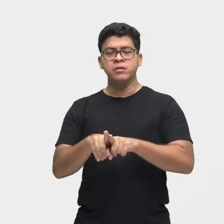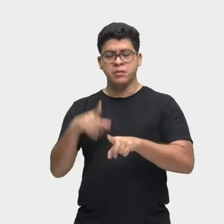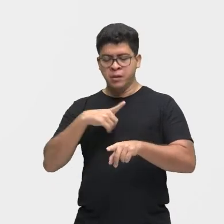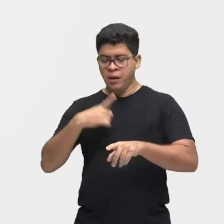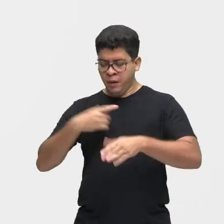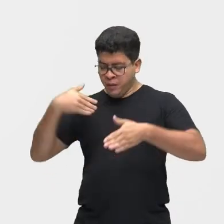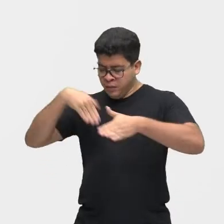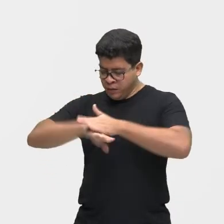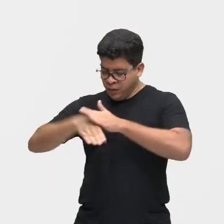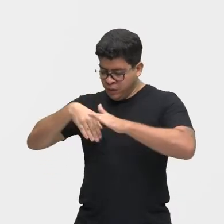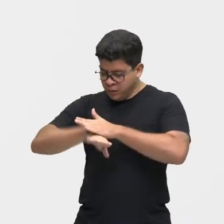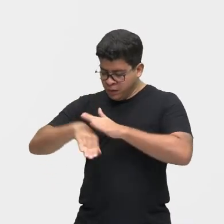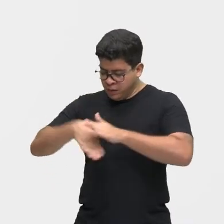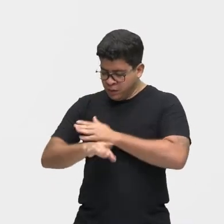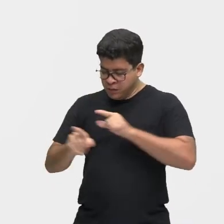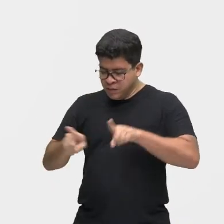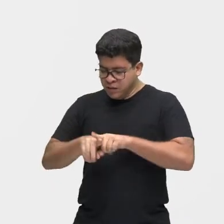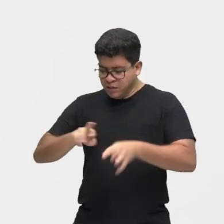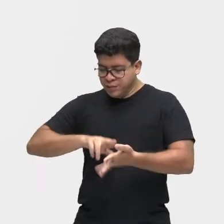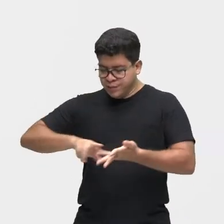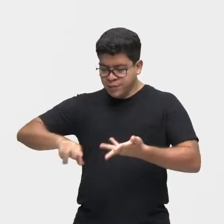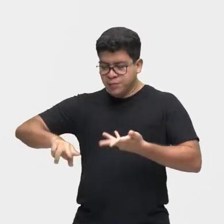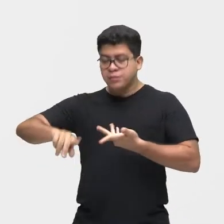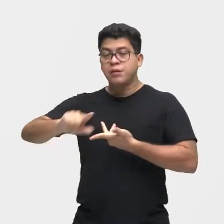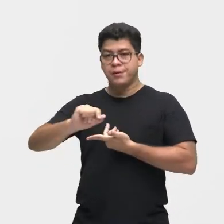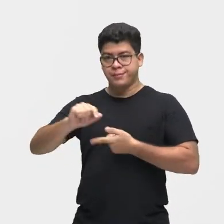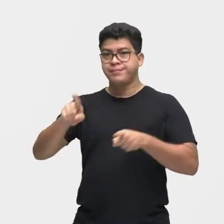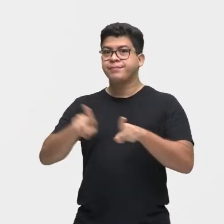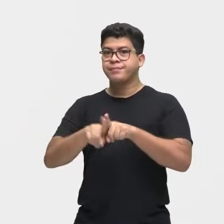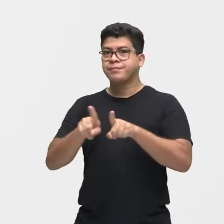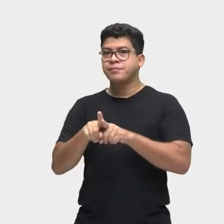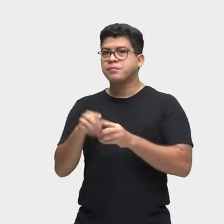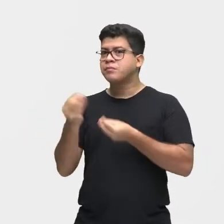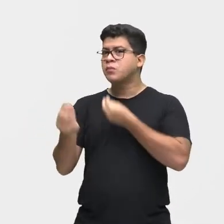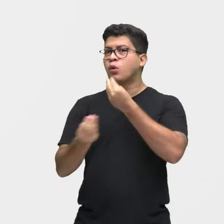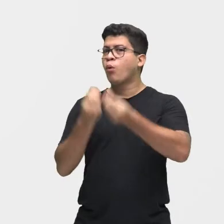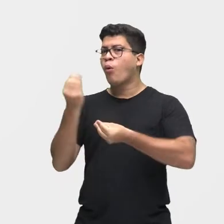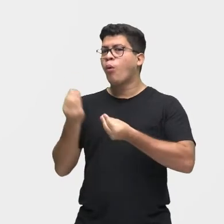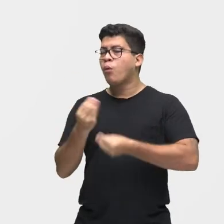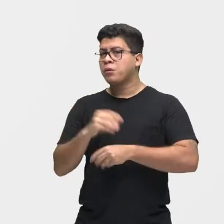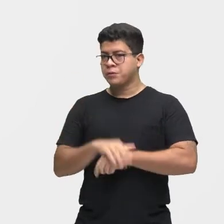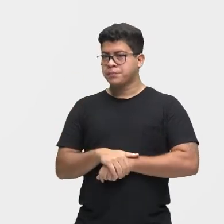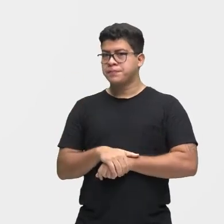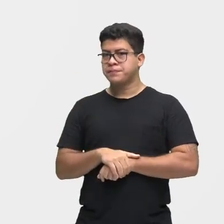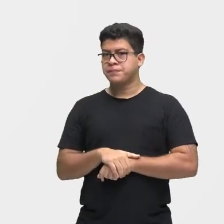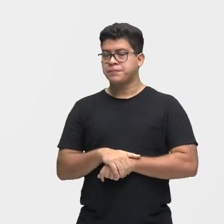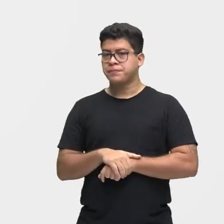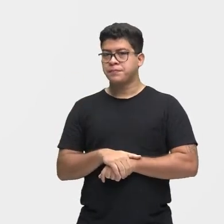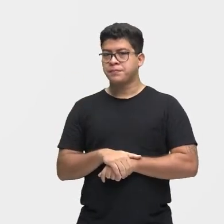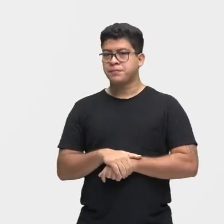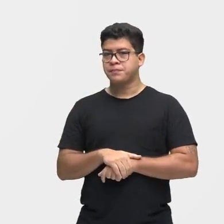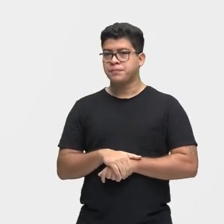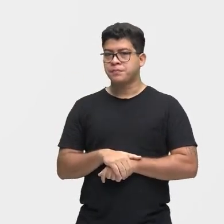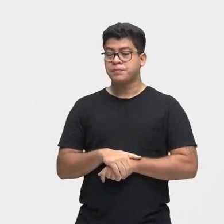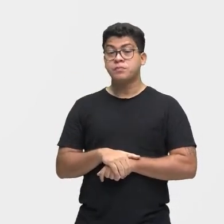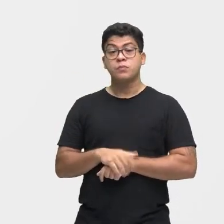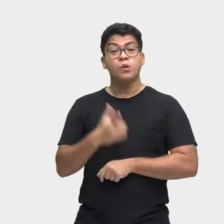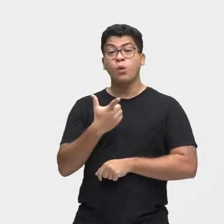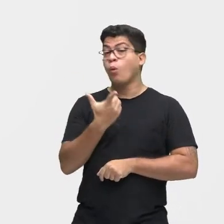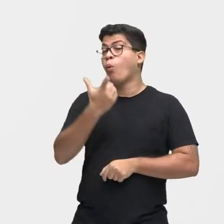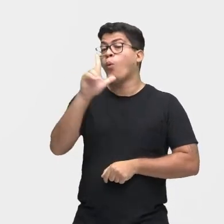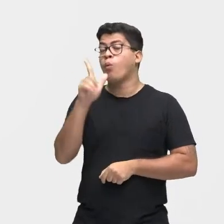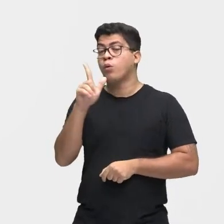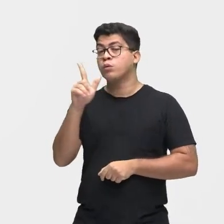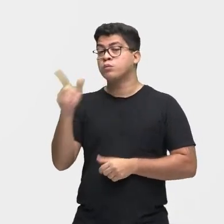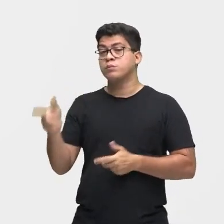aí essas riquezas, não é mesmo? Então, vamos atrás destes metais aí preciosos. O outro ponto que nós